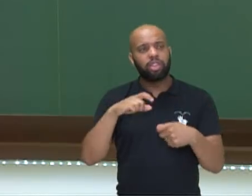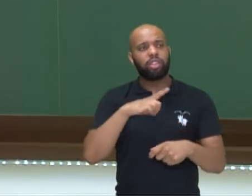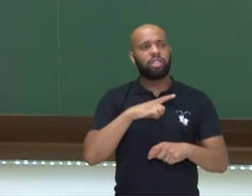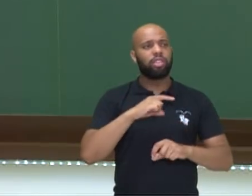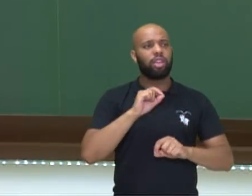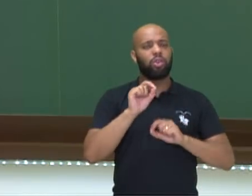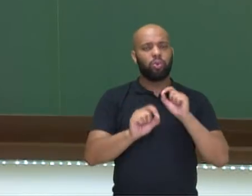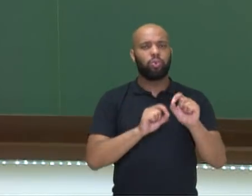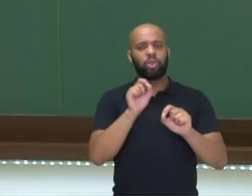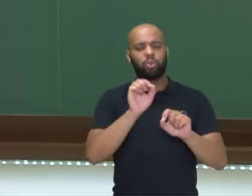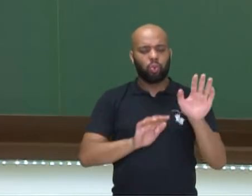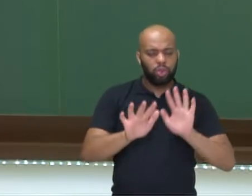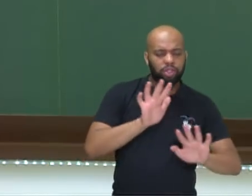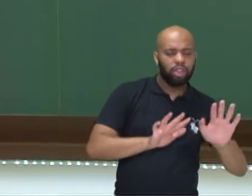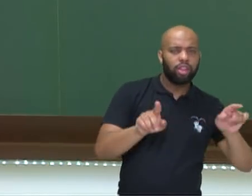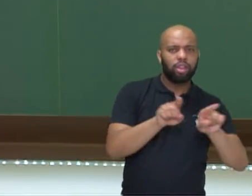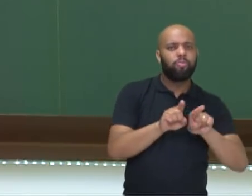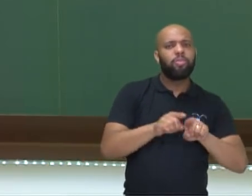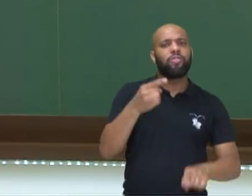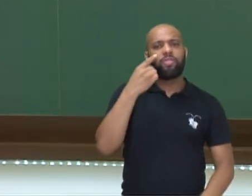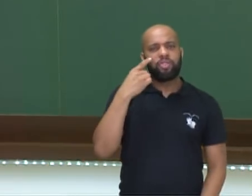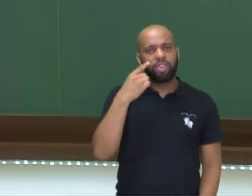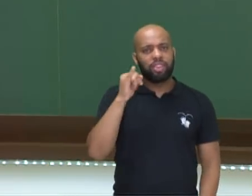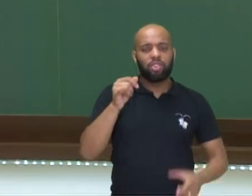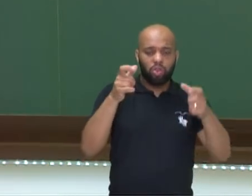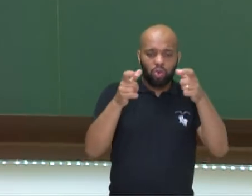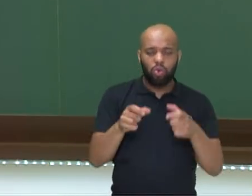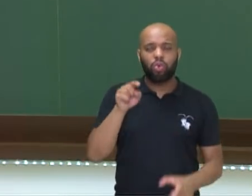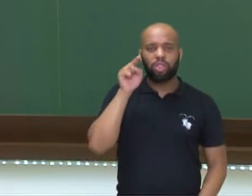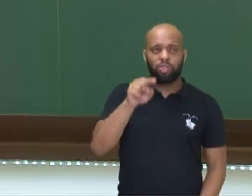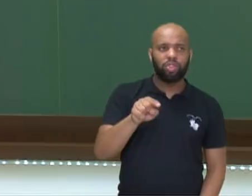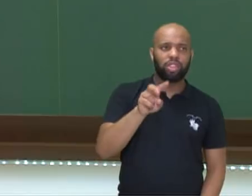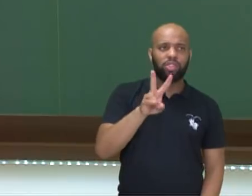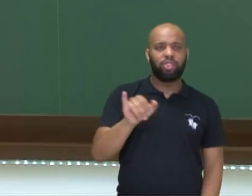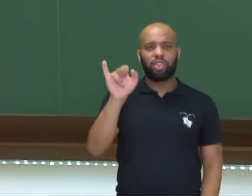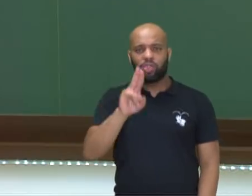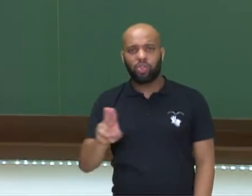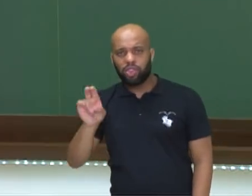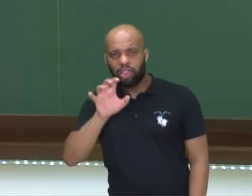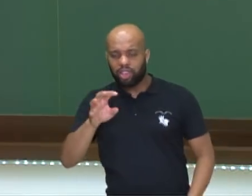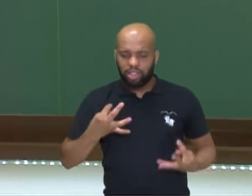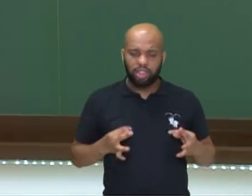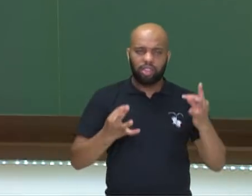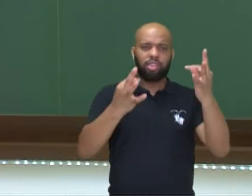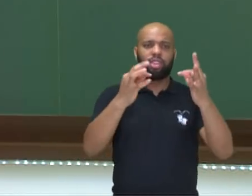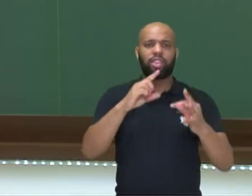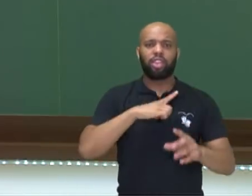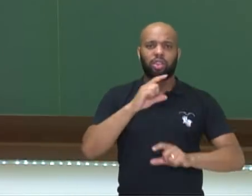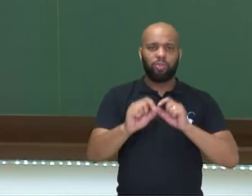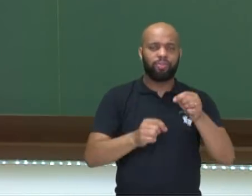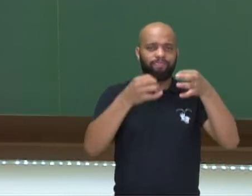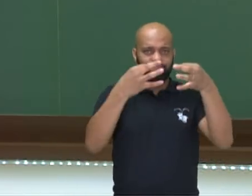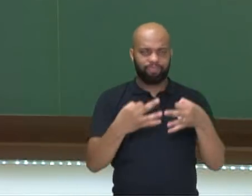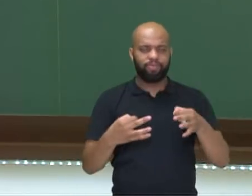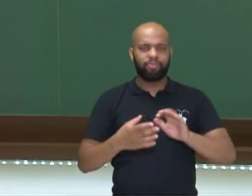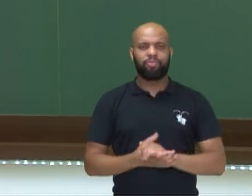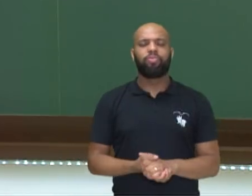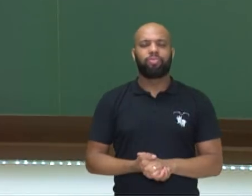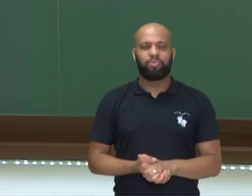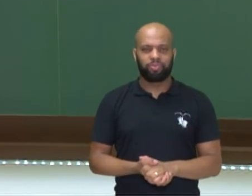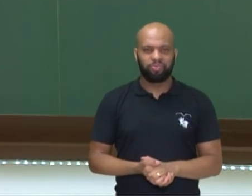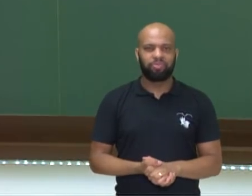certo cuidado para verificar se o local onde você vai usar esse equipamento está apropriado,